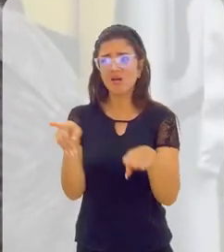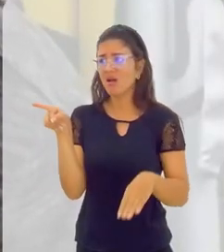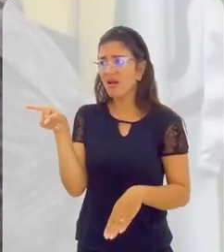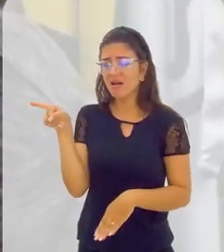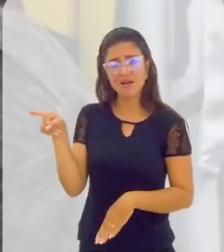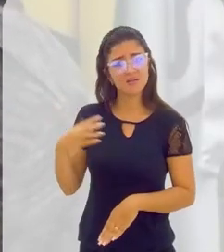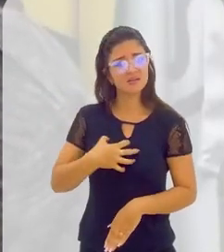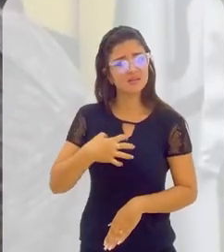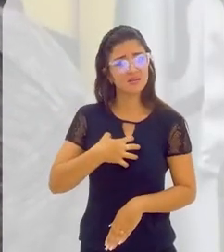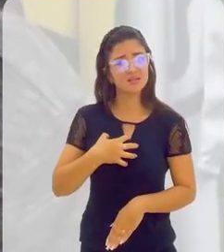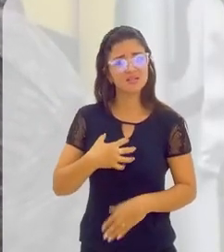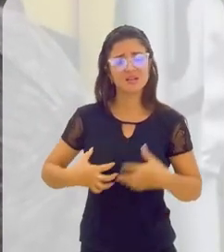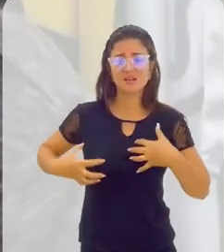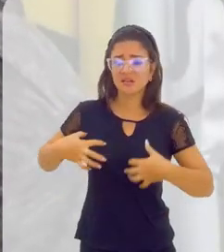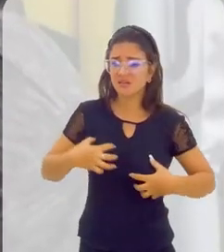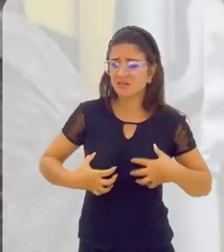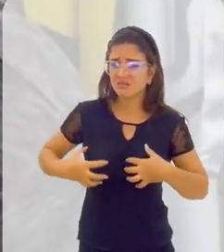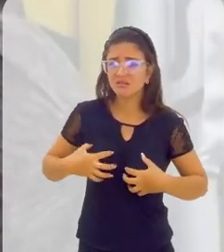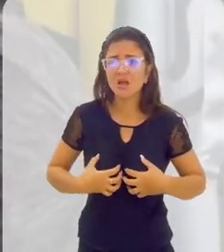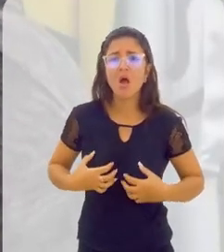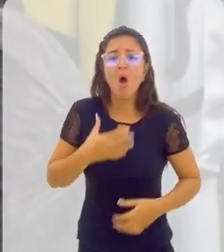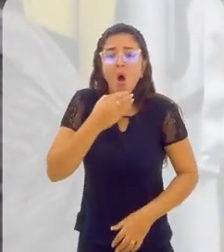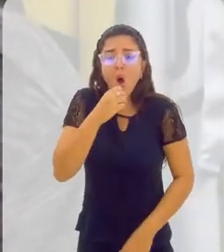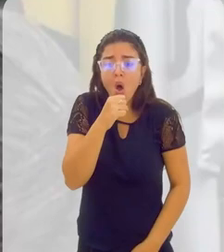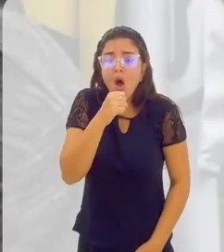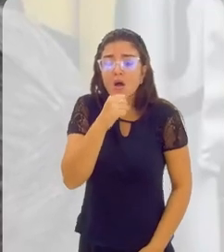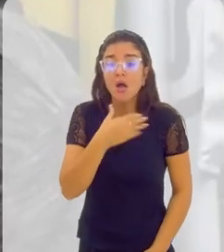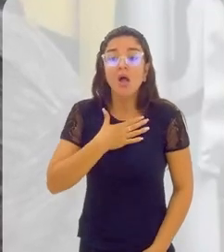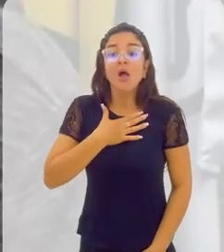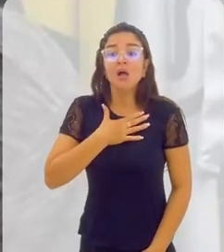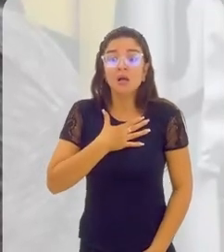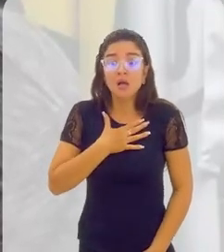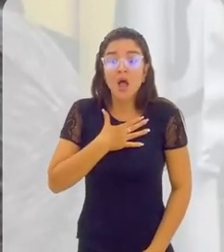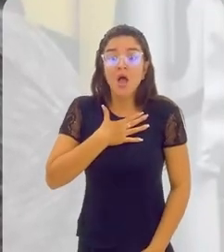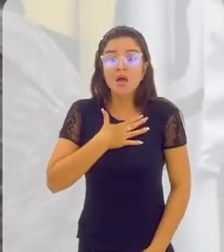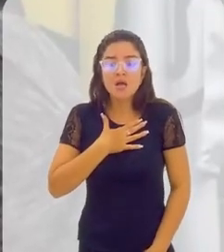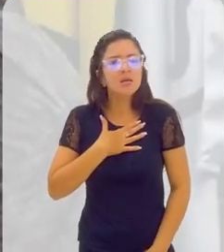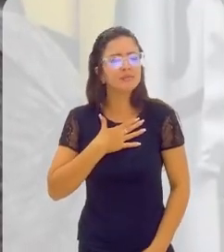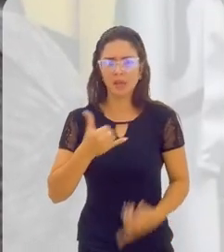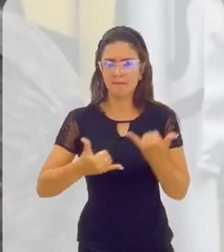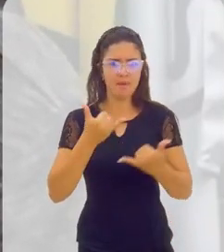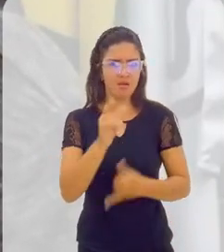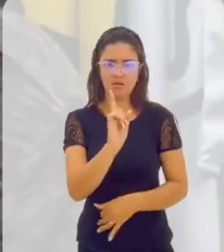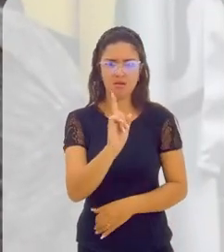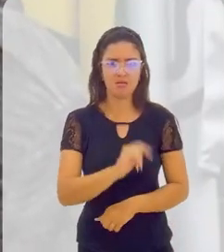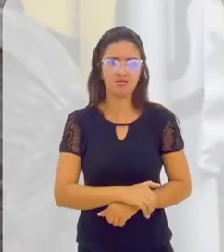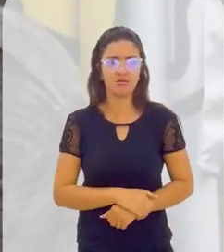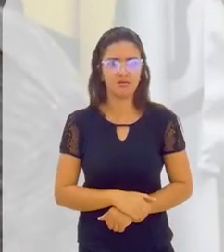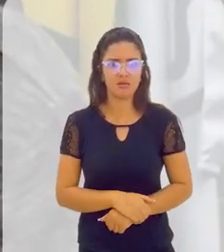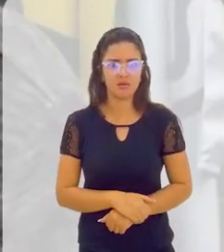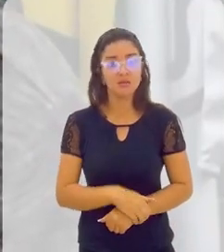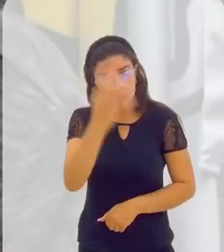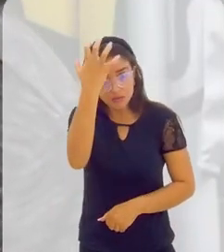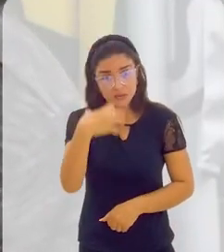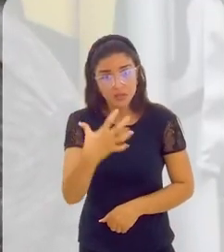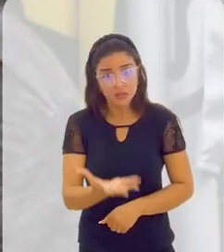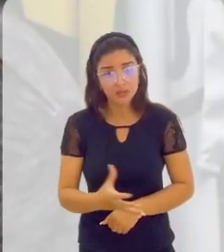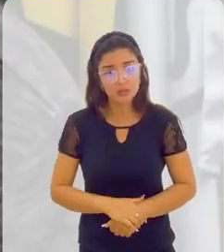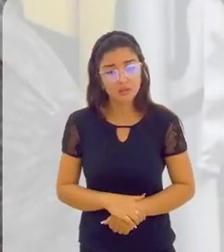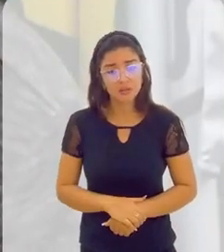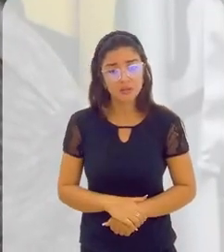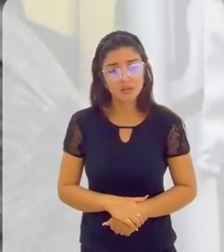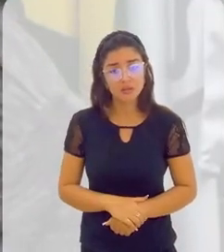com sintomas que aflitivo falta de ar tosse é o sintoma que não é uma brincadeira torna